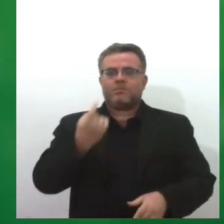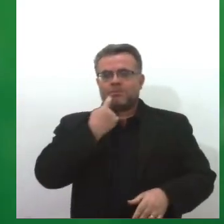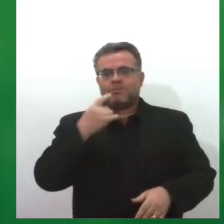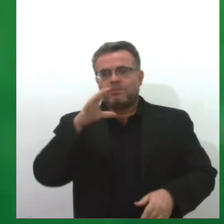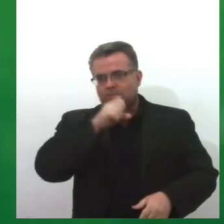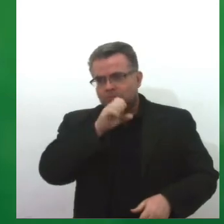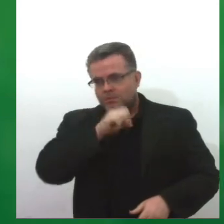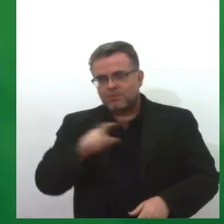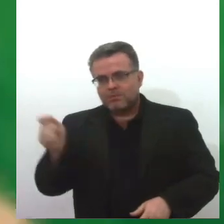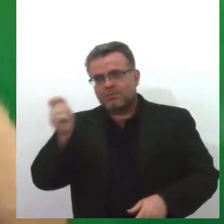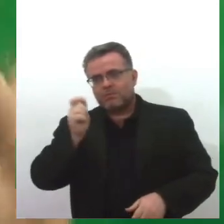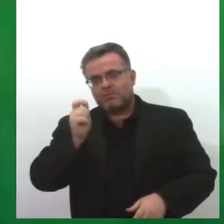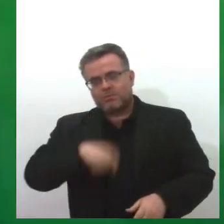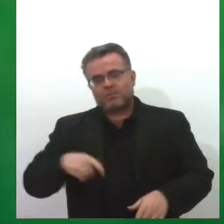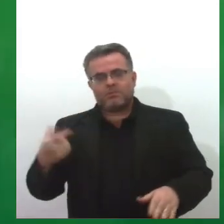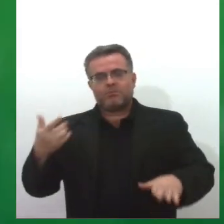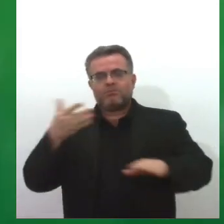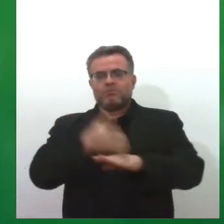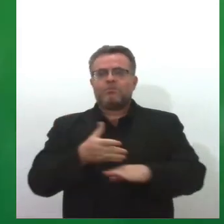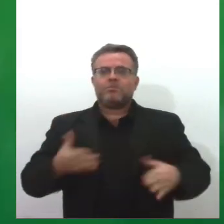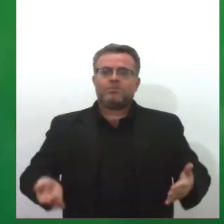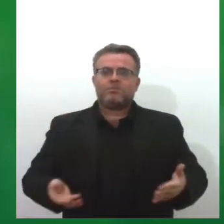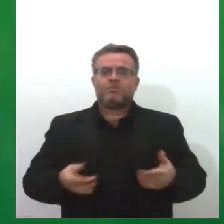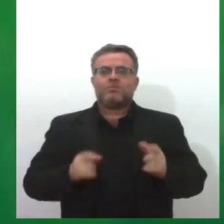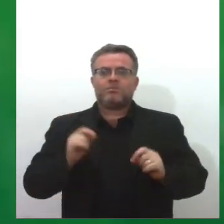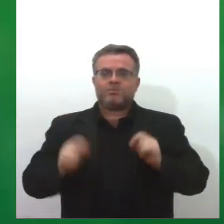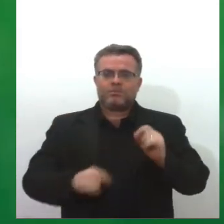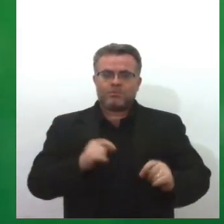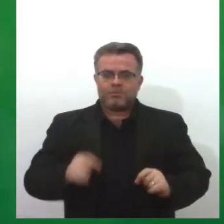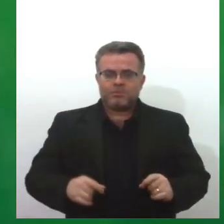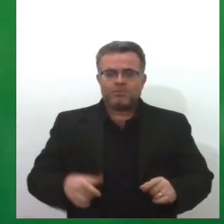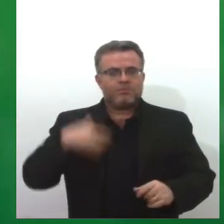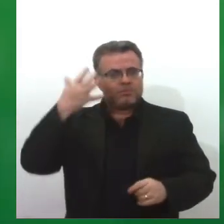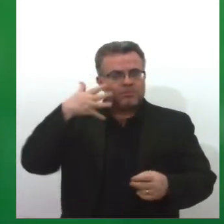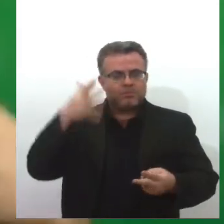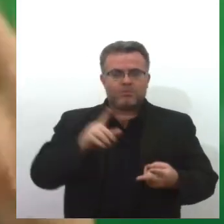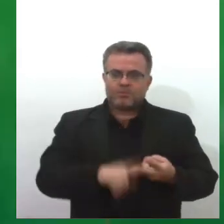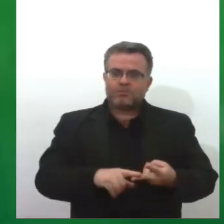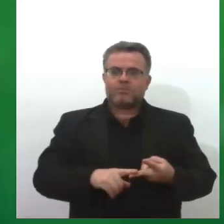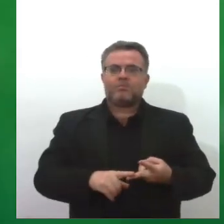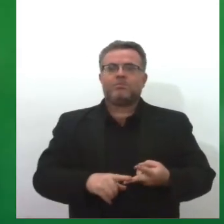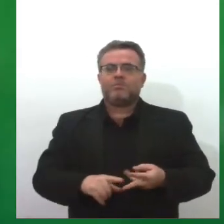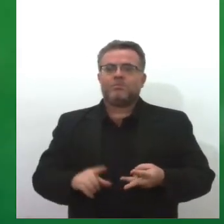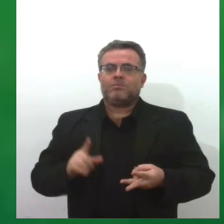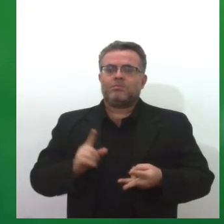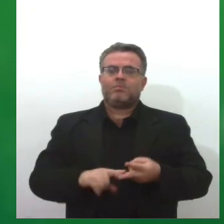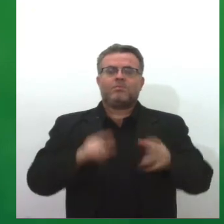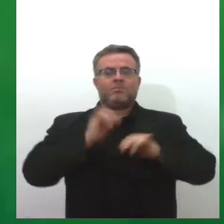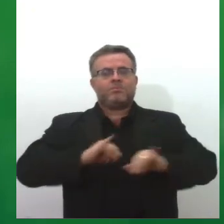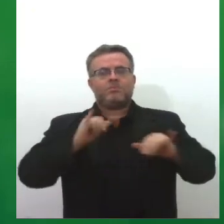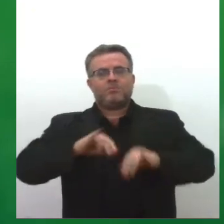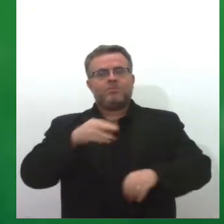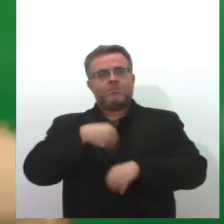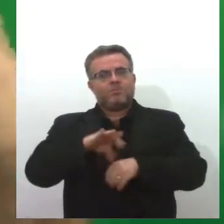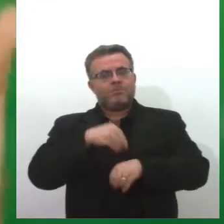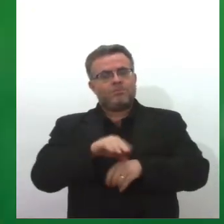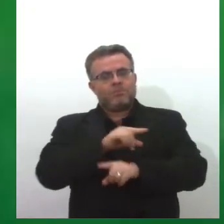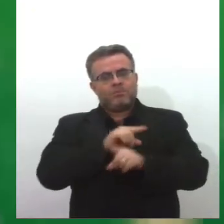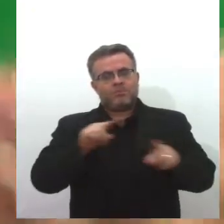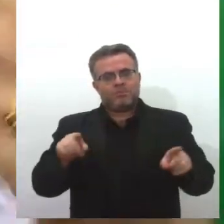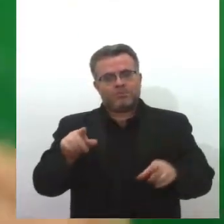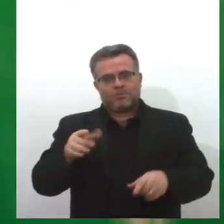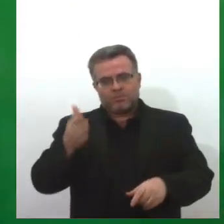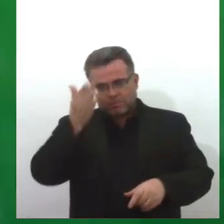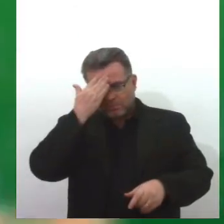para poder aproveitar. Quem é do agro, venha, que tem palestras, informações importantes para você. E quem não